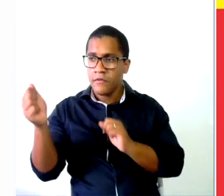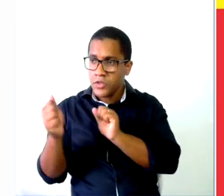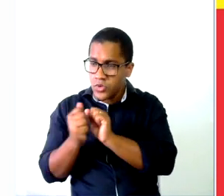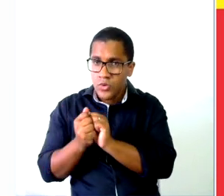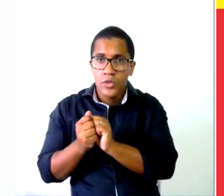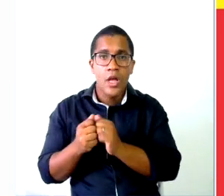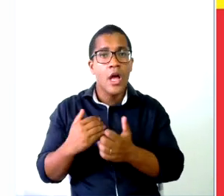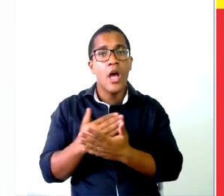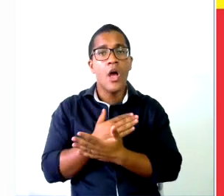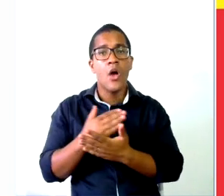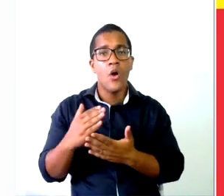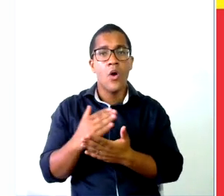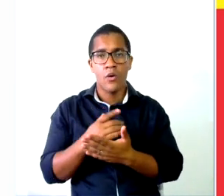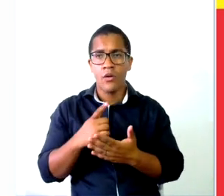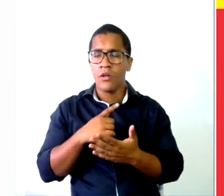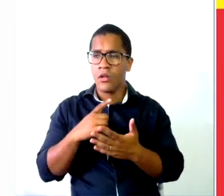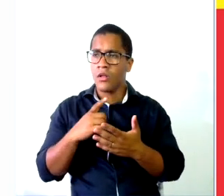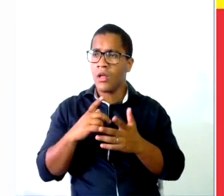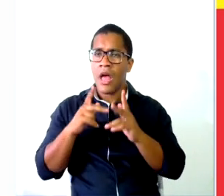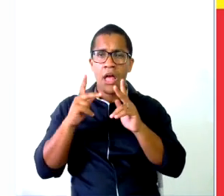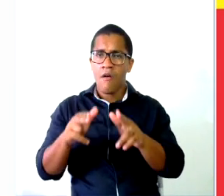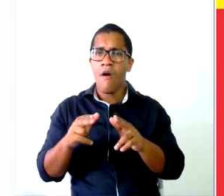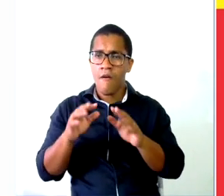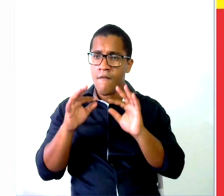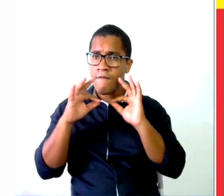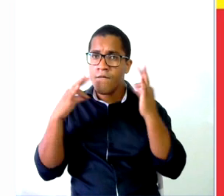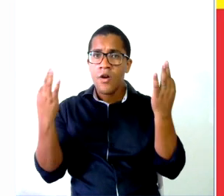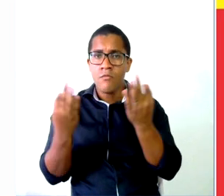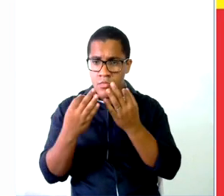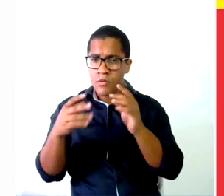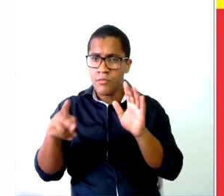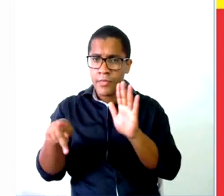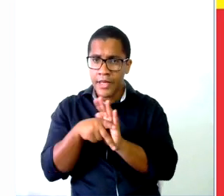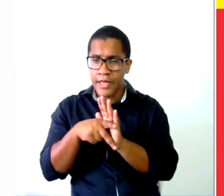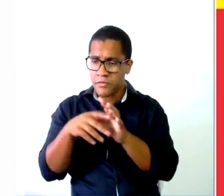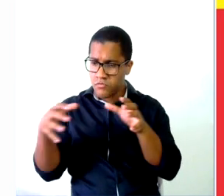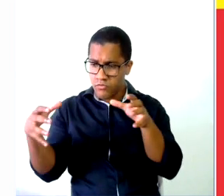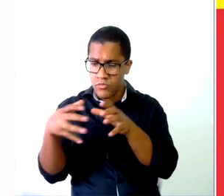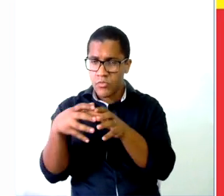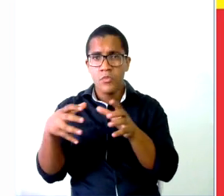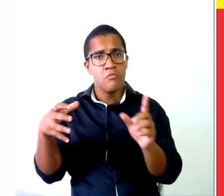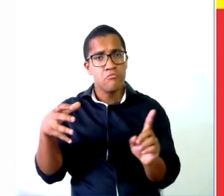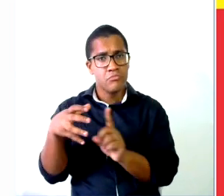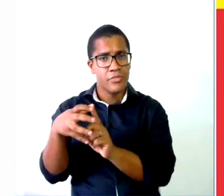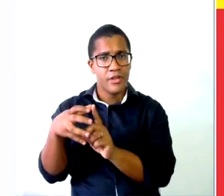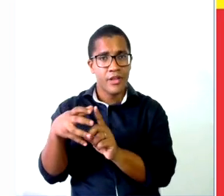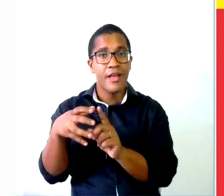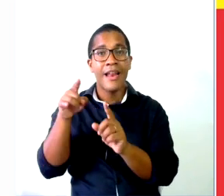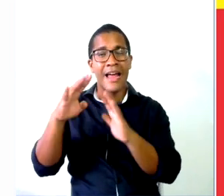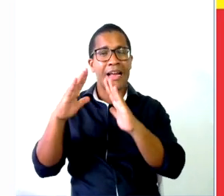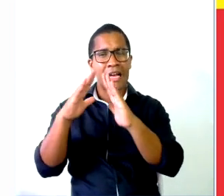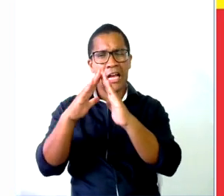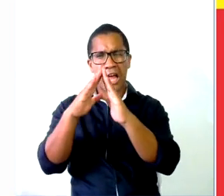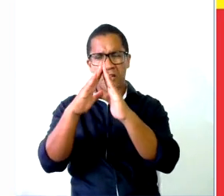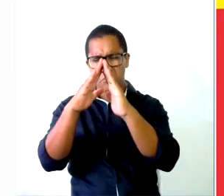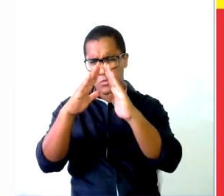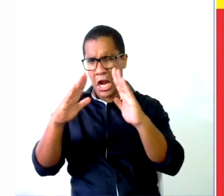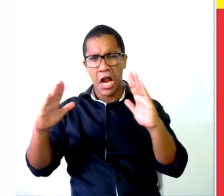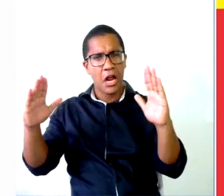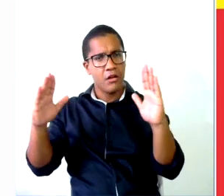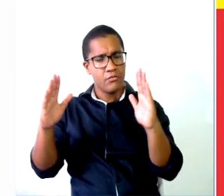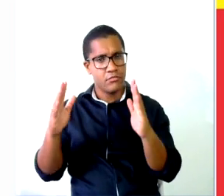isso, e formavam parte aproximadamente da família. Nas grandes casas, né, o